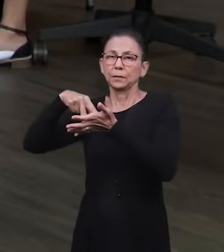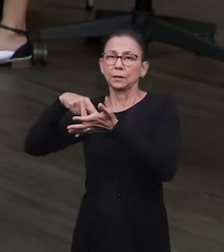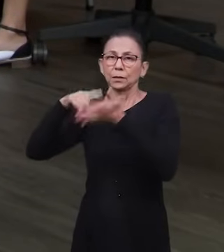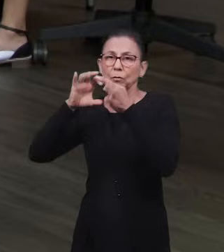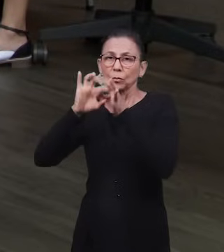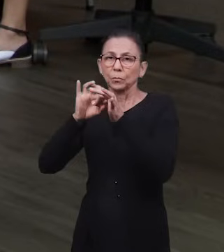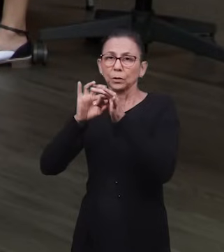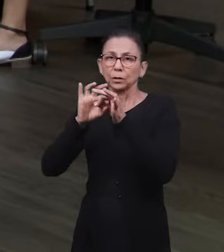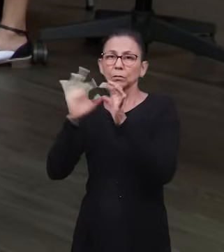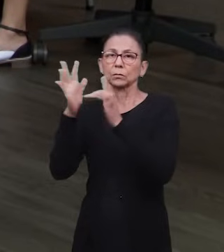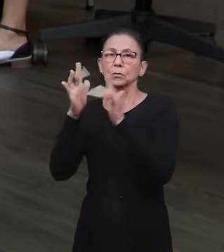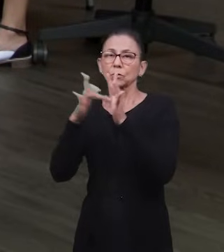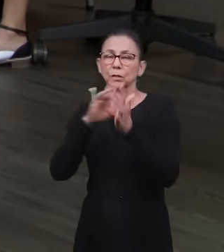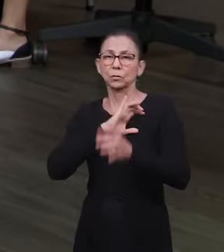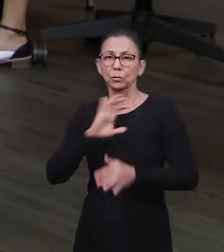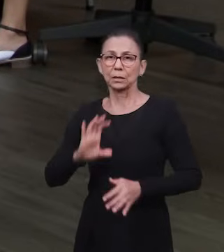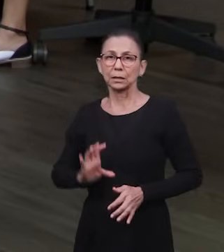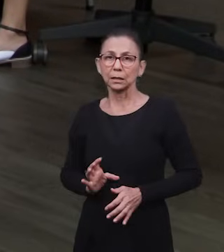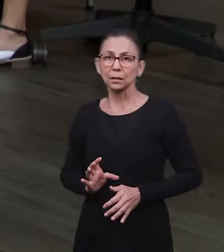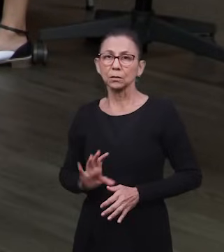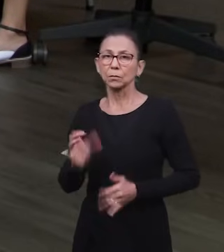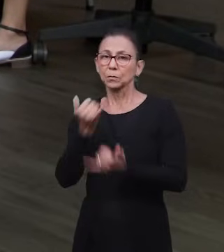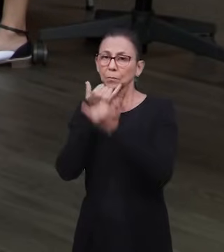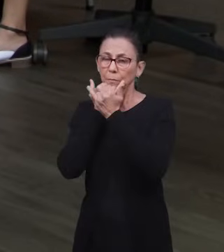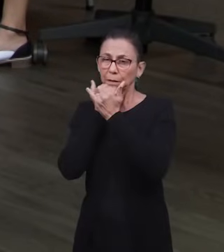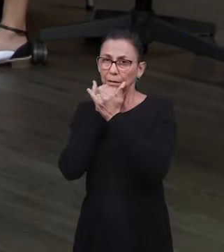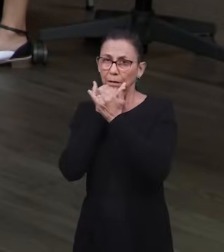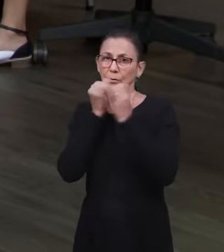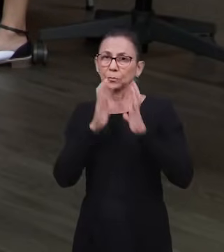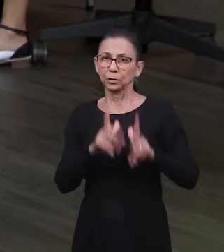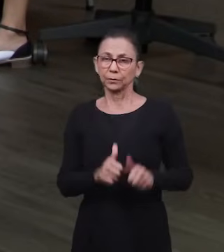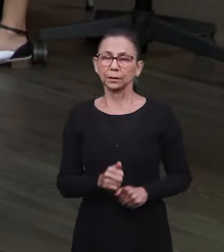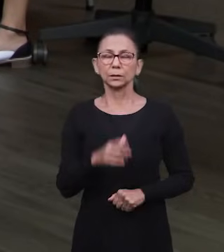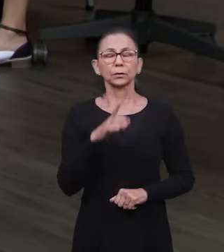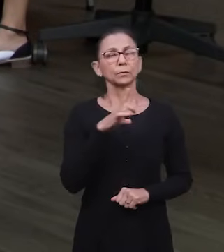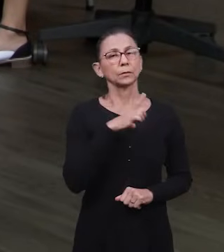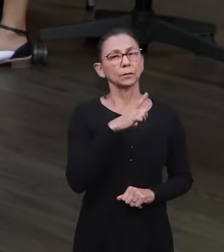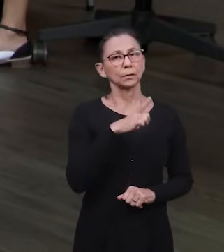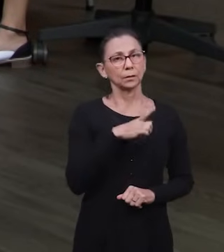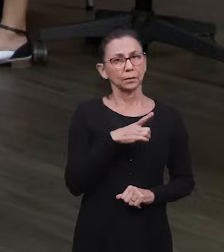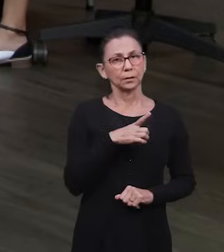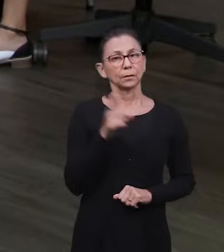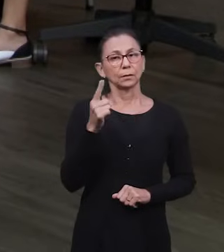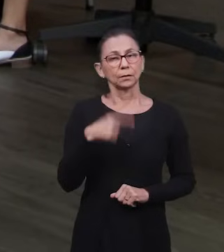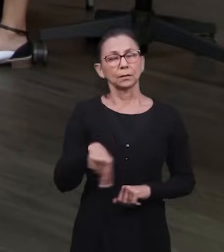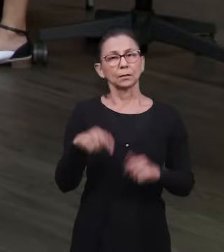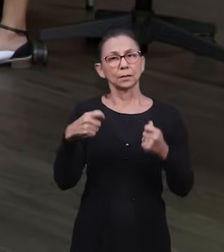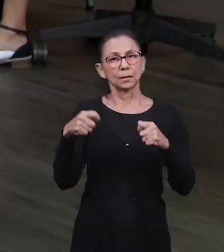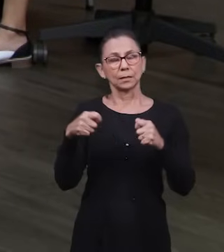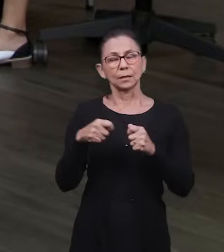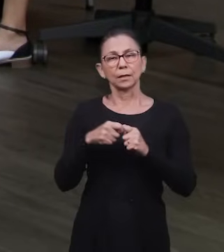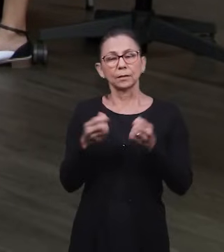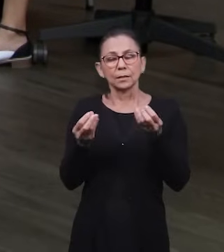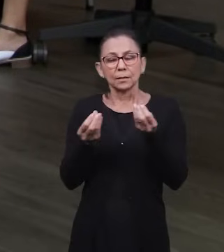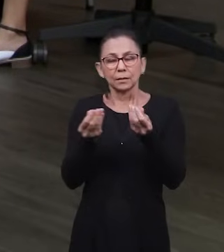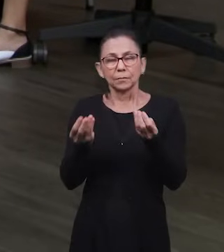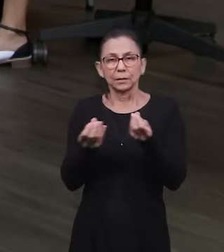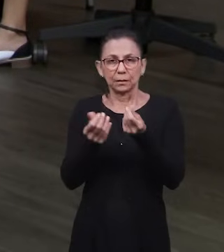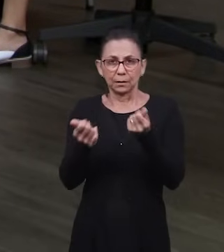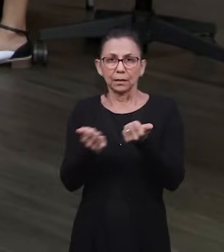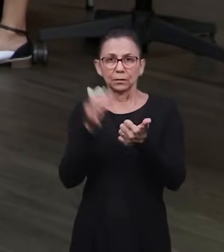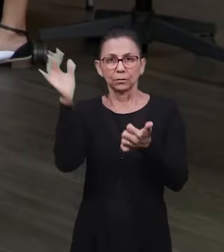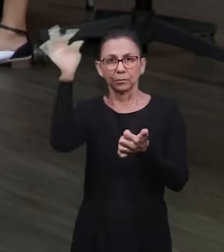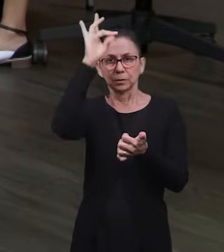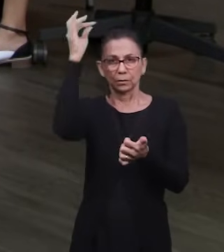nos purifica de todo pecado. Então, a purificação, o arrependimento é de uma vida que anda na voz do Espírito Santo.